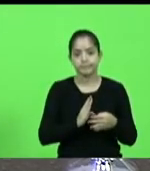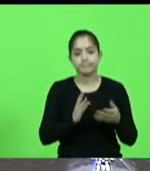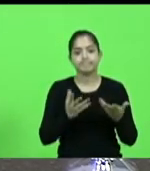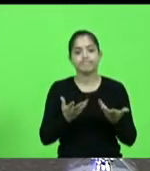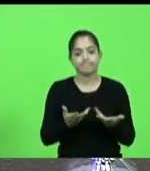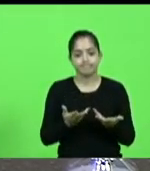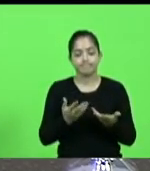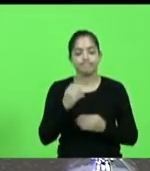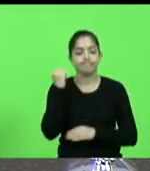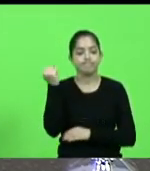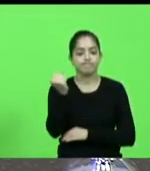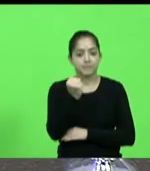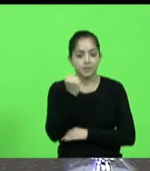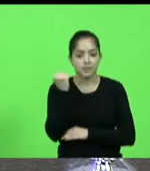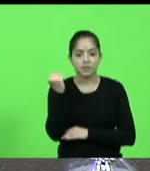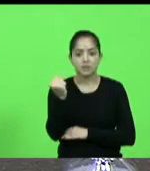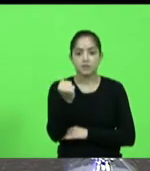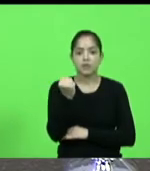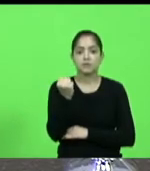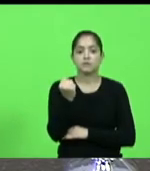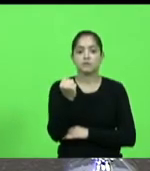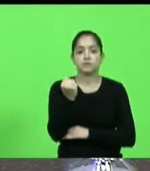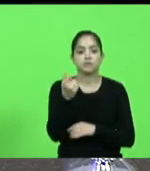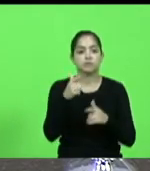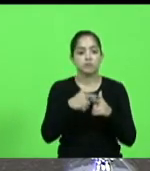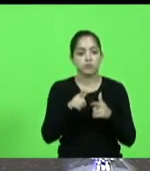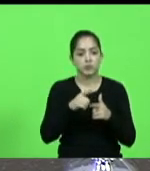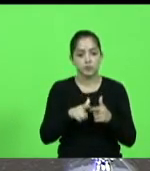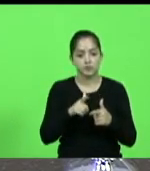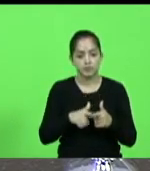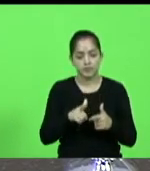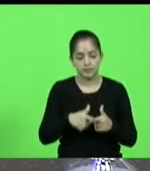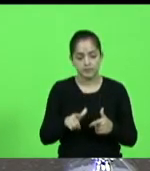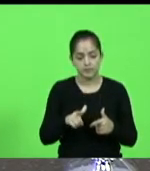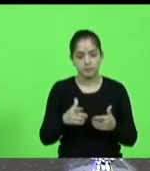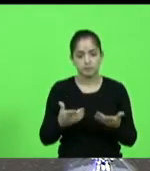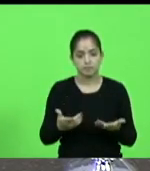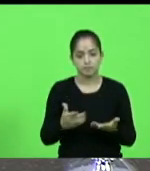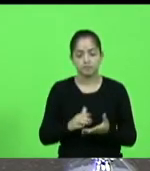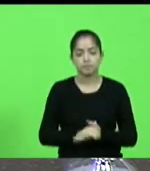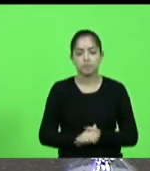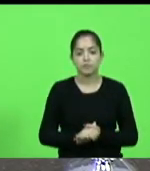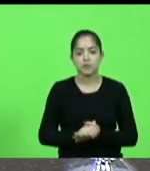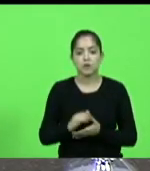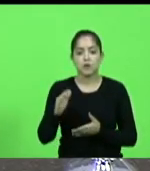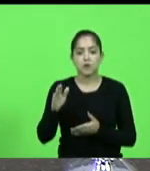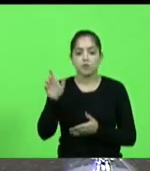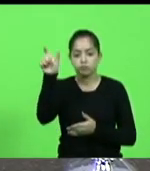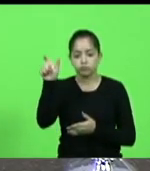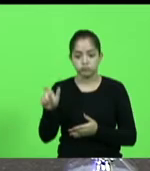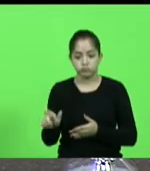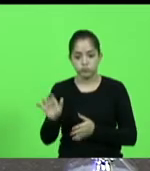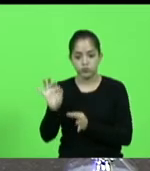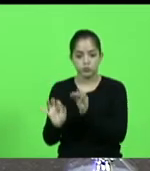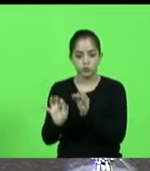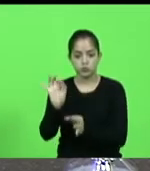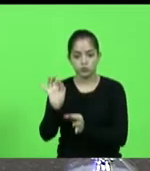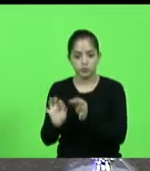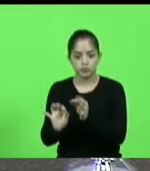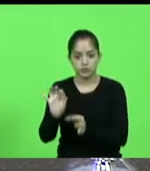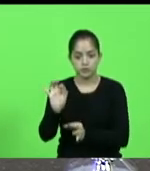ameaça. Em sentença proferida pelo juiz da 6ª Vara Federal de